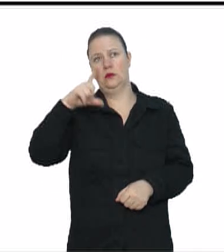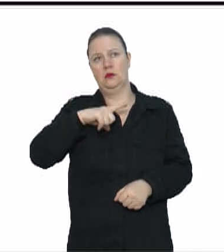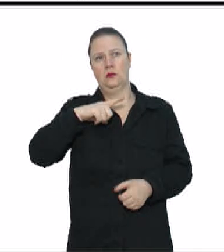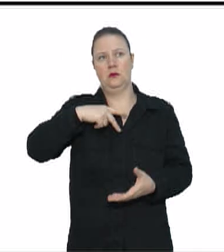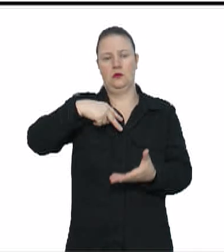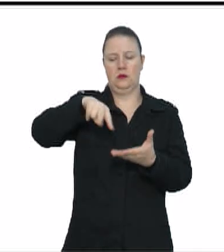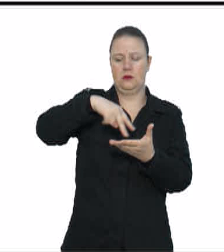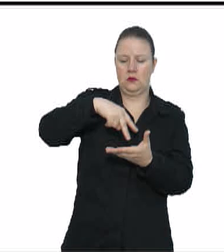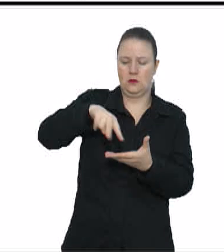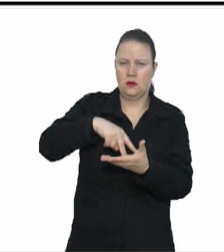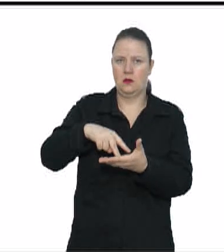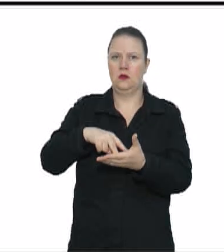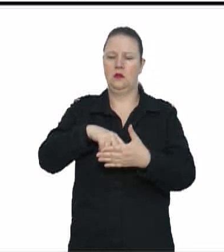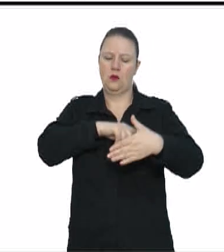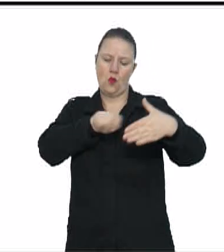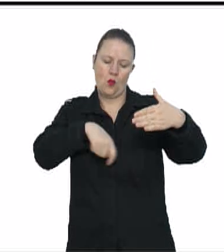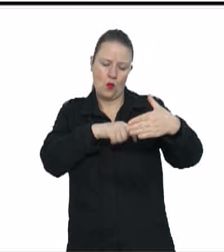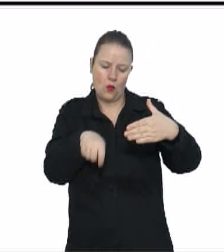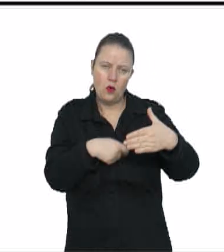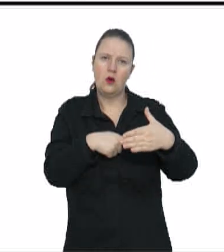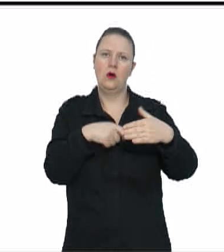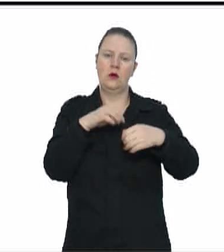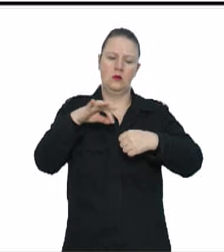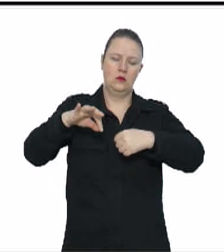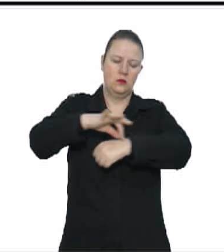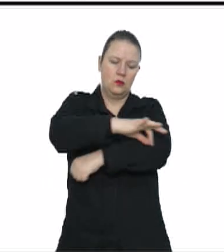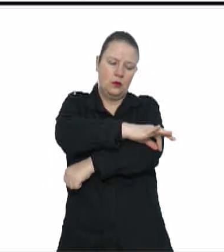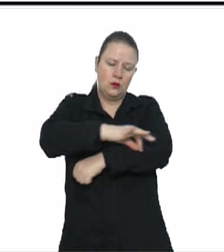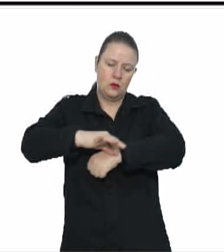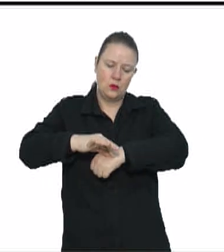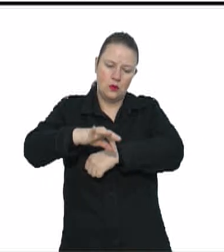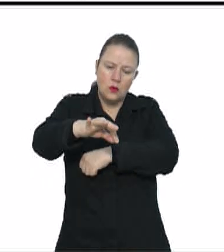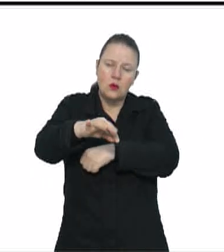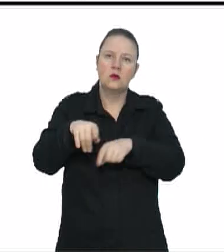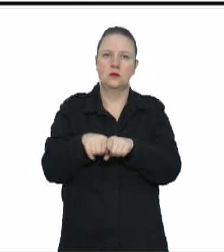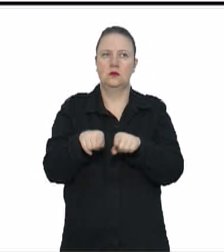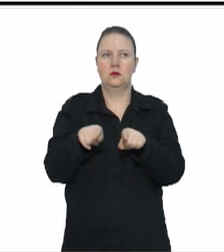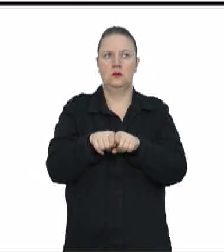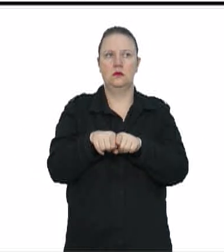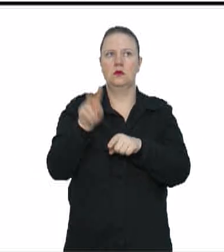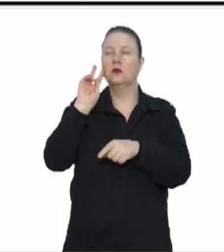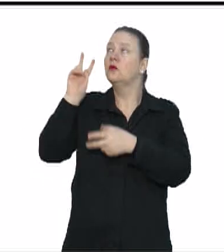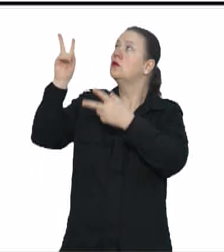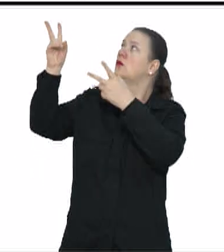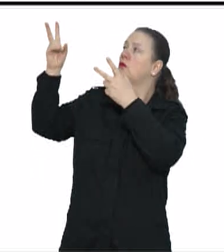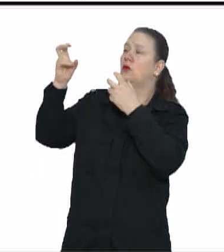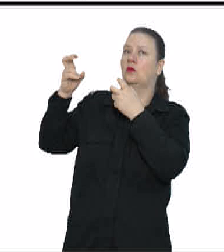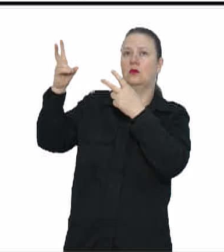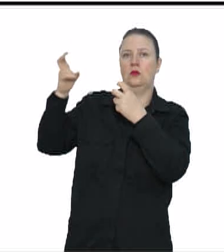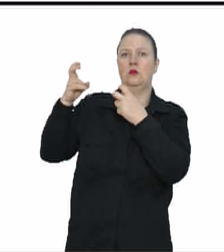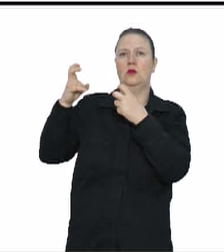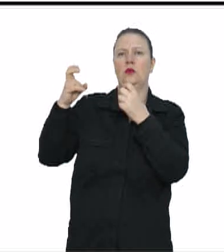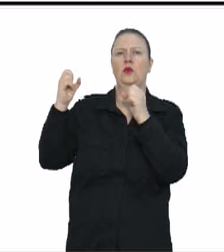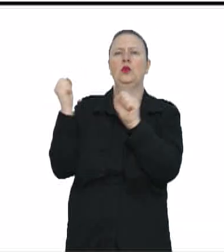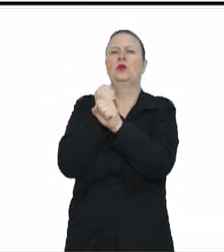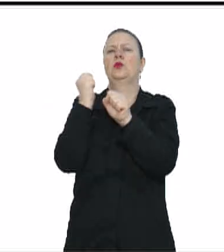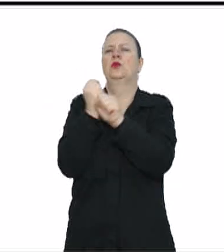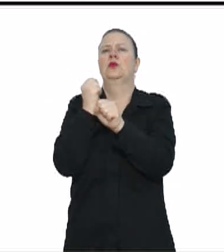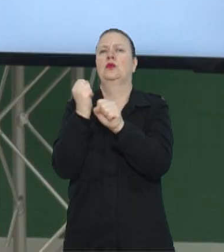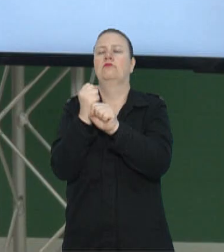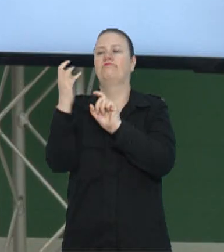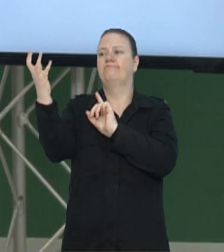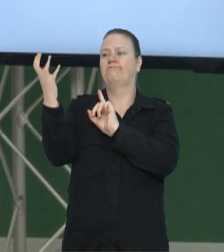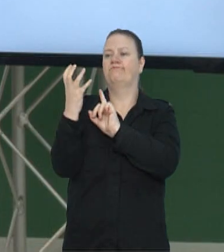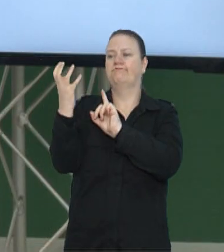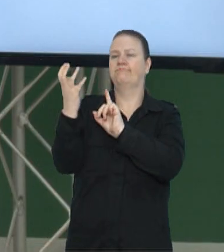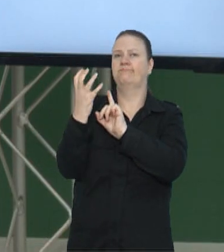na dança, na culinária, na arquitetura. Eu trouxe uma imagem aqui das construções que refletem essa influência